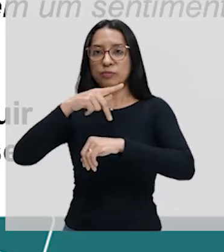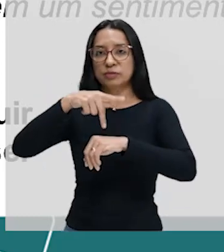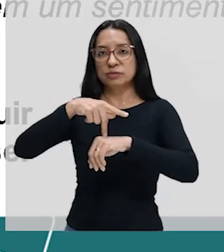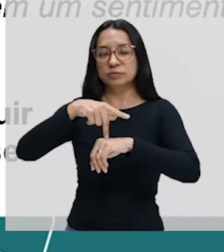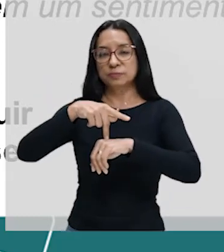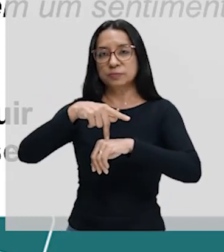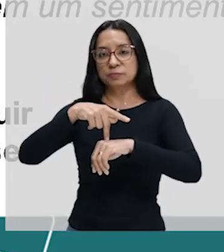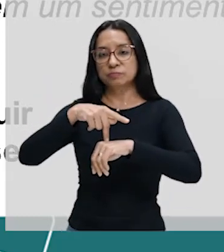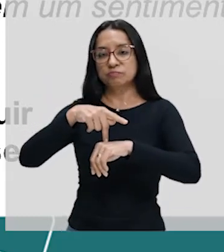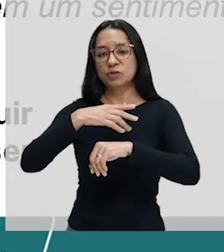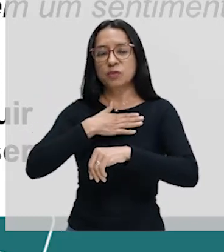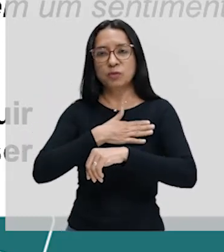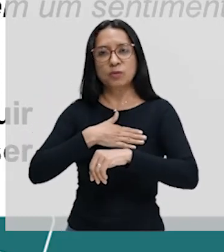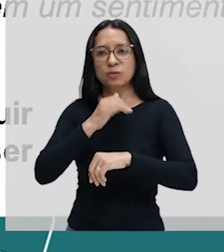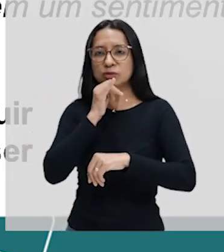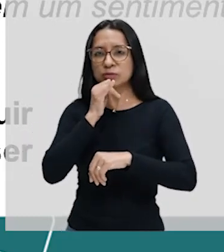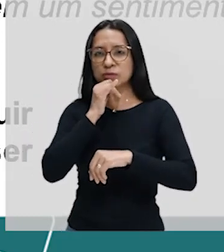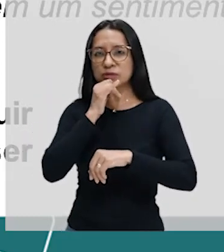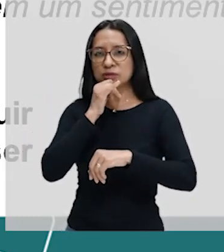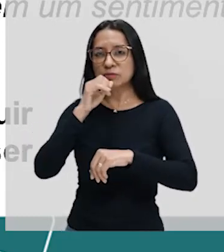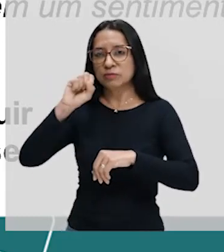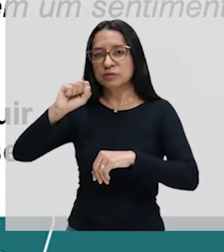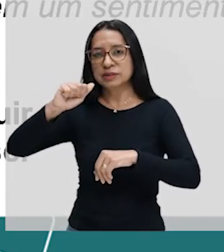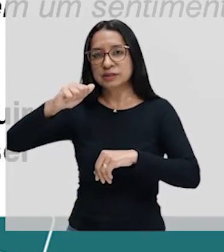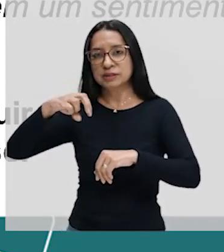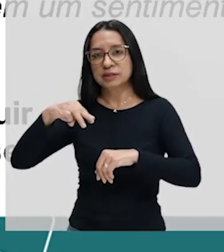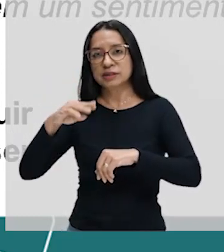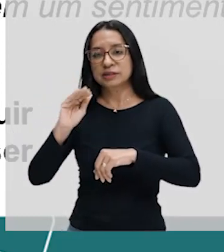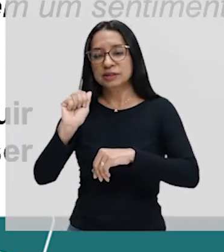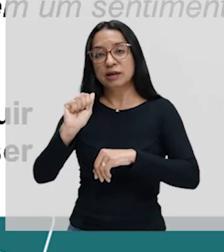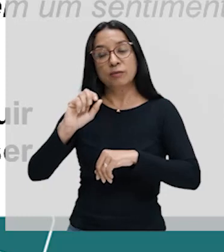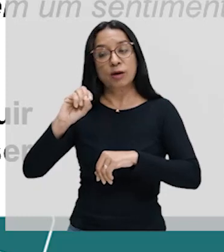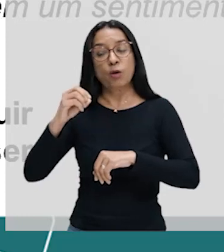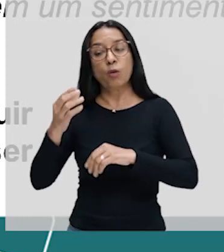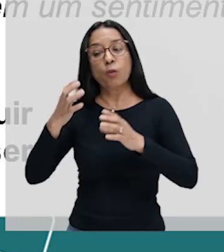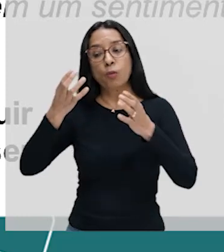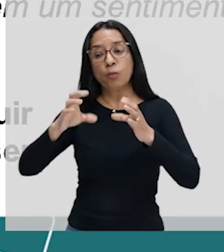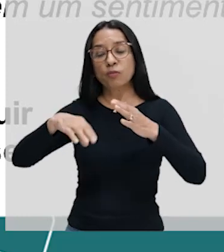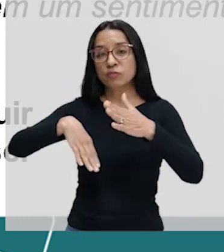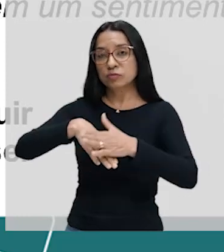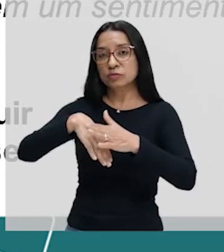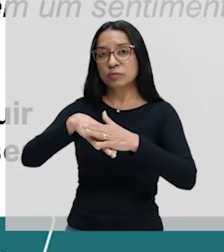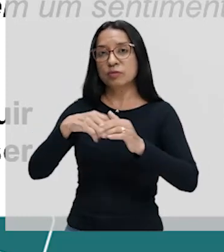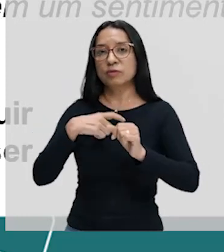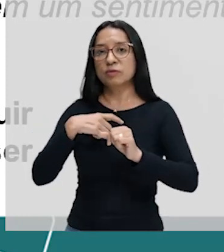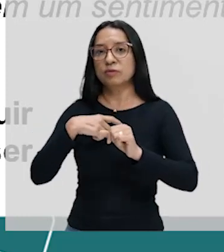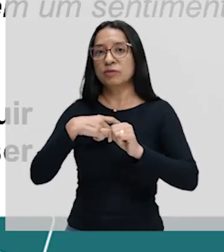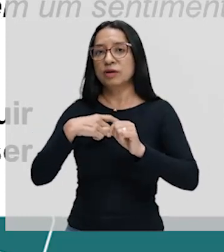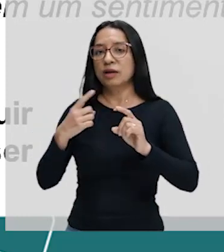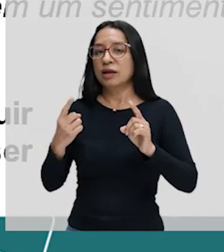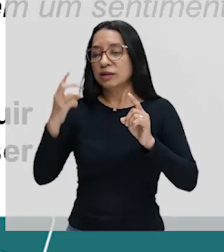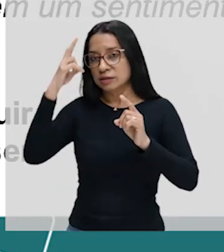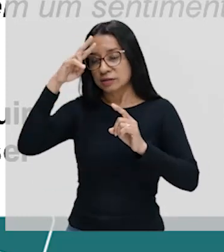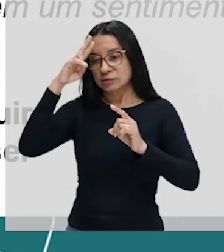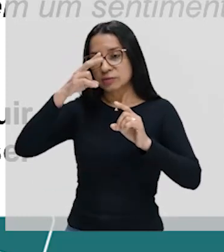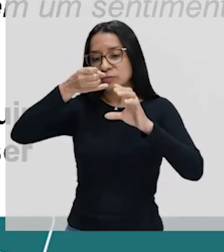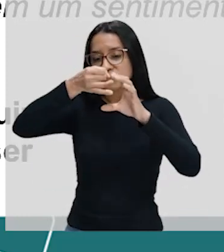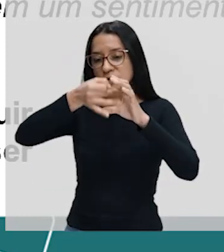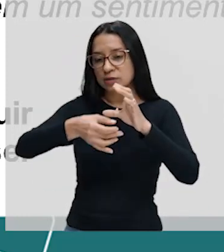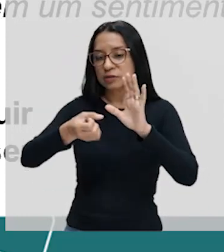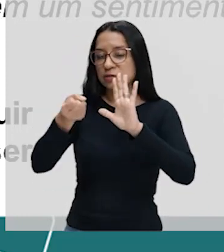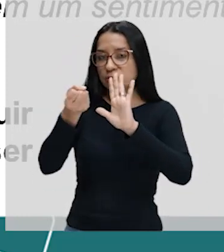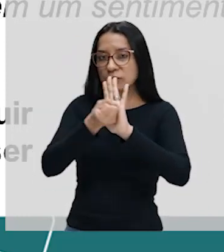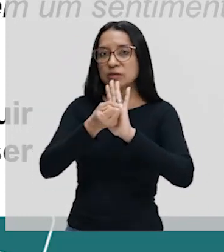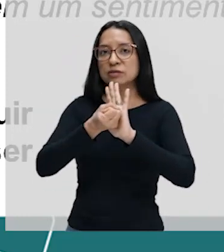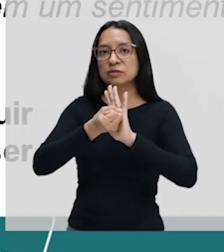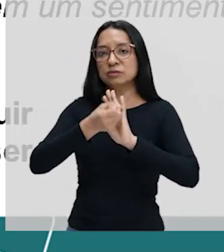brasileiro? Poxa, a gente gosta, por exemplo, de samba, né, o futebol. As pessoas começam logo a remeter características marcantes da